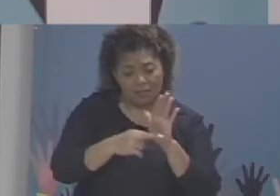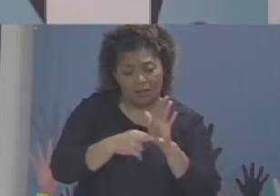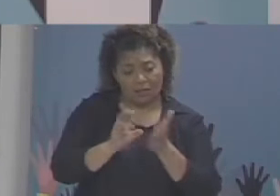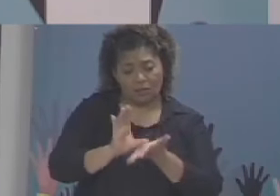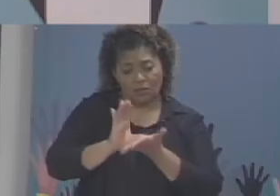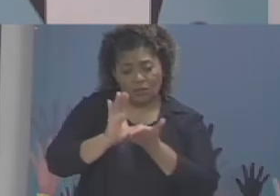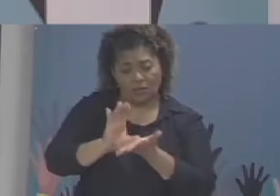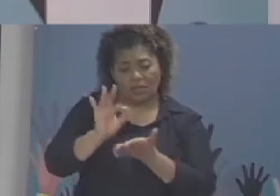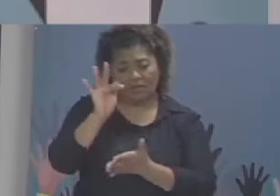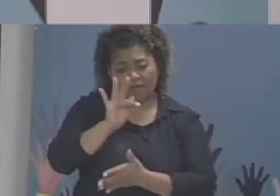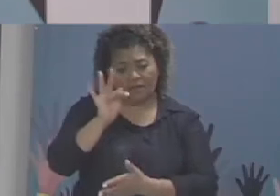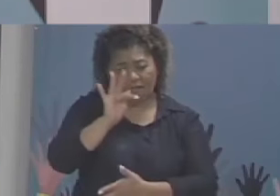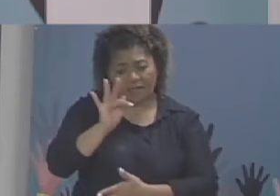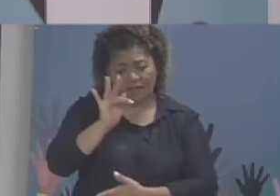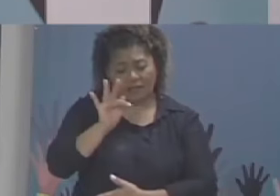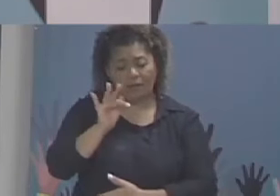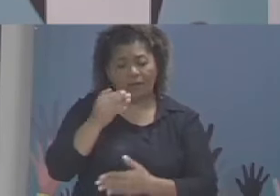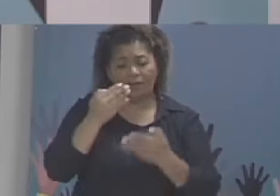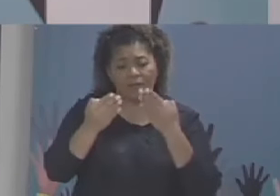número